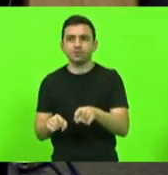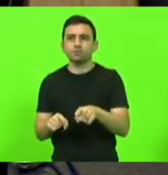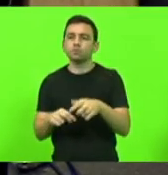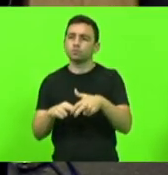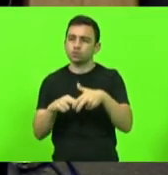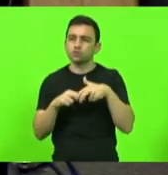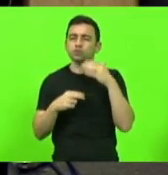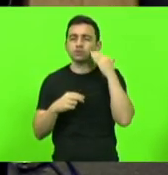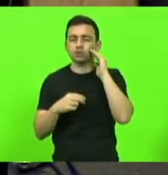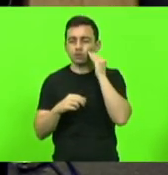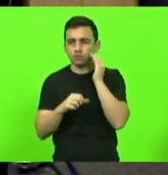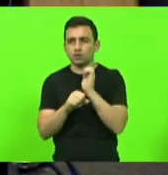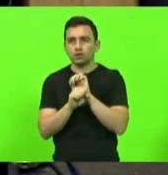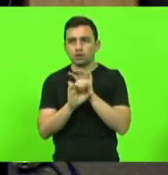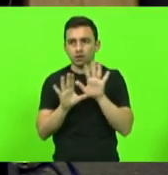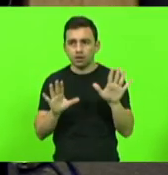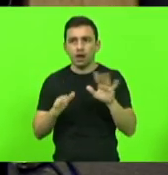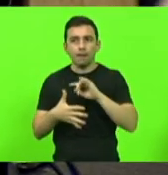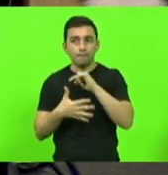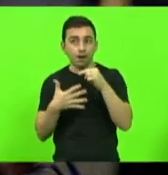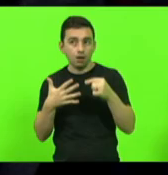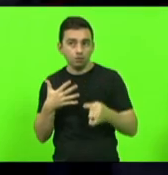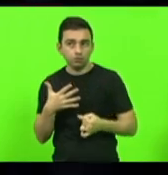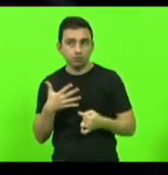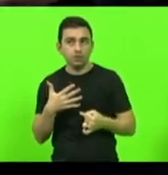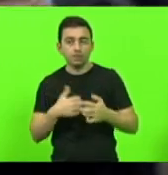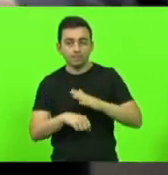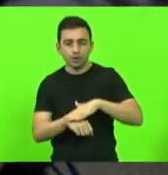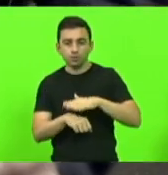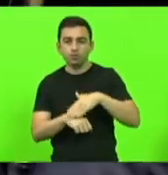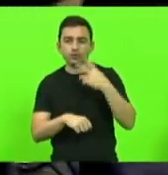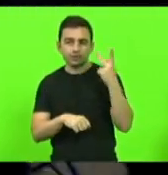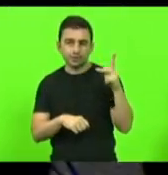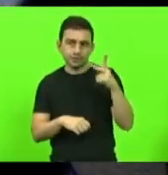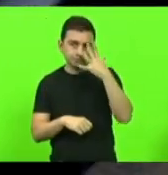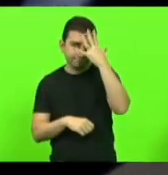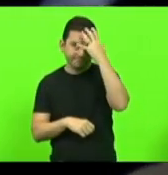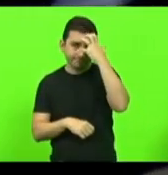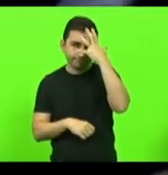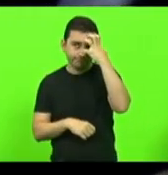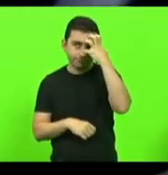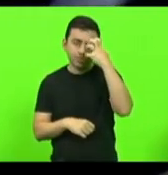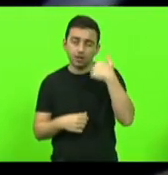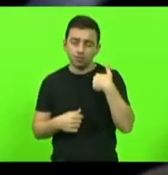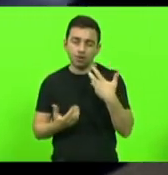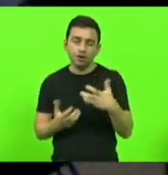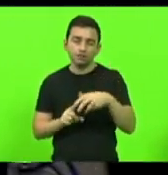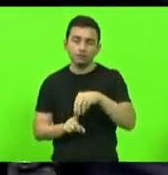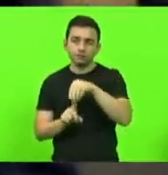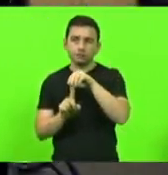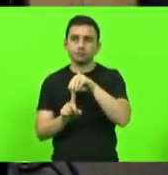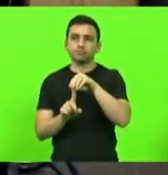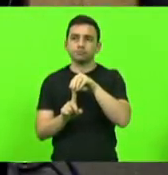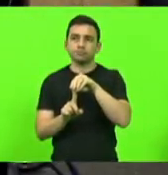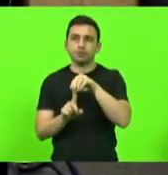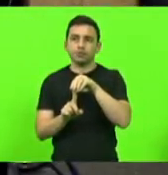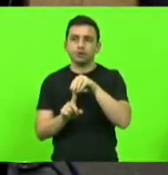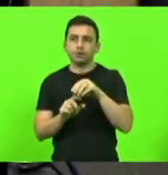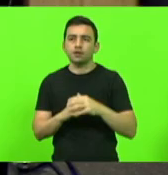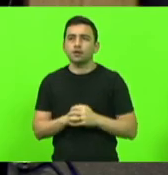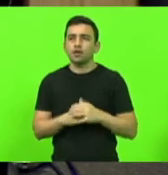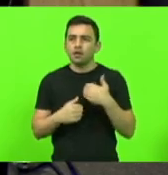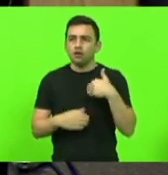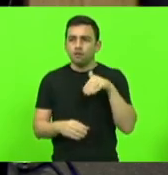compreendo a pauta trazida pelo deputado Ismael, né? Quero apenas fazer esse destaque e dizer que